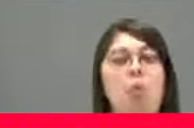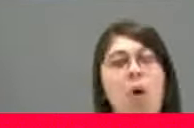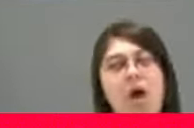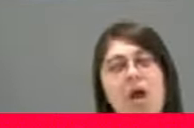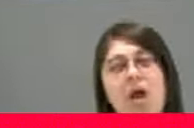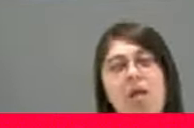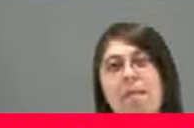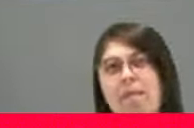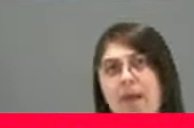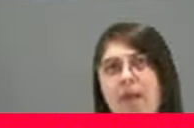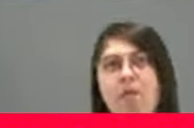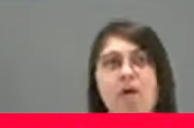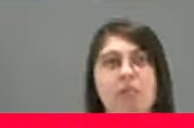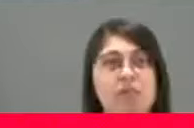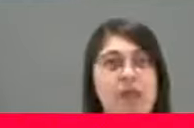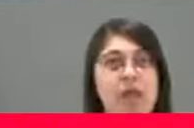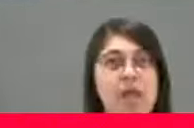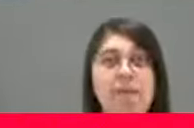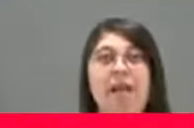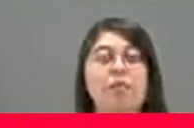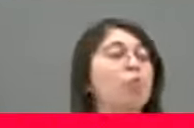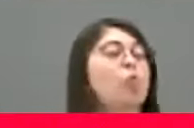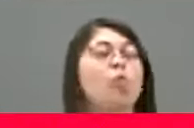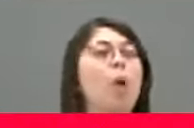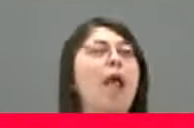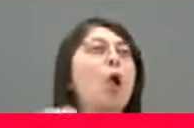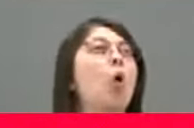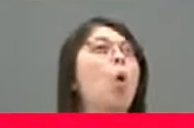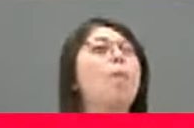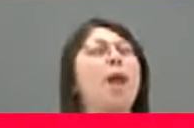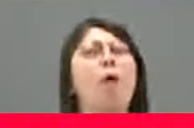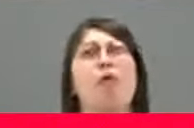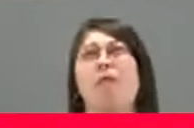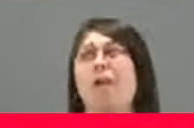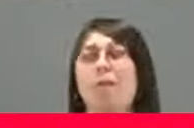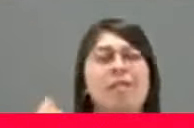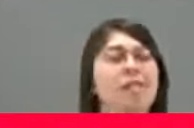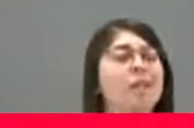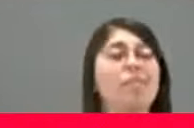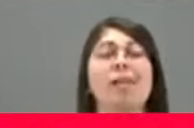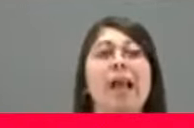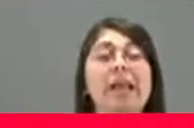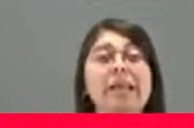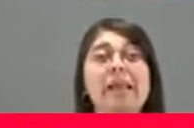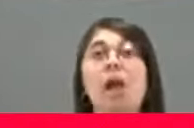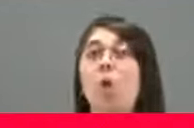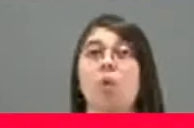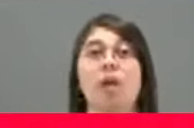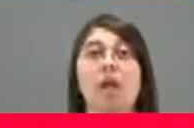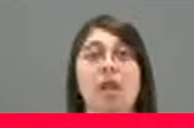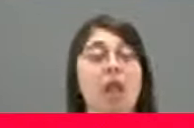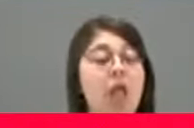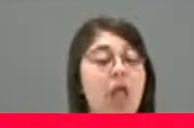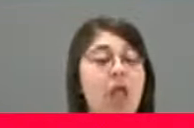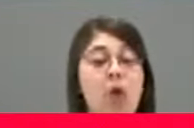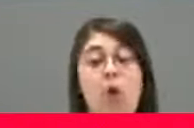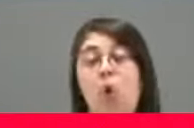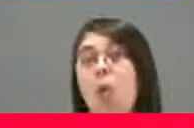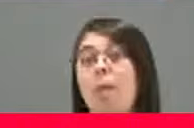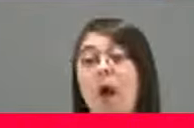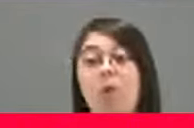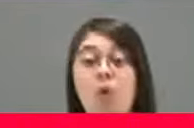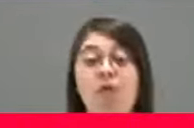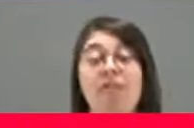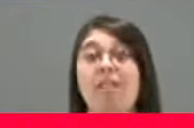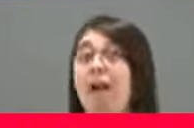se trata aqui não é cobrar um governo passado. O que se trata aqui, que nós estamos fazendo, a oposição, é cobrar o governo atual, que tem